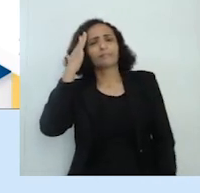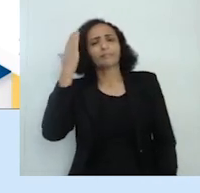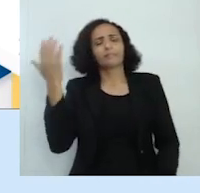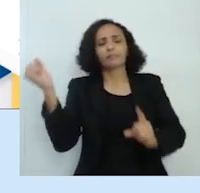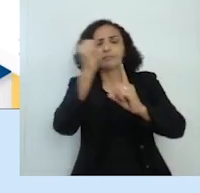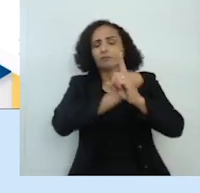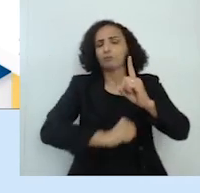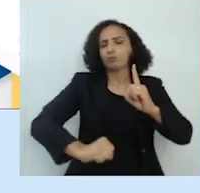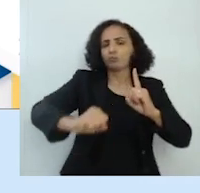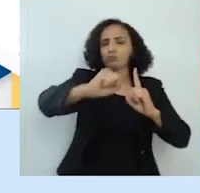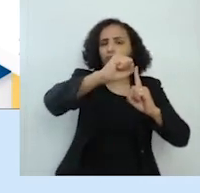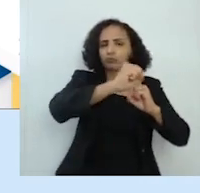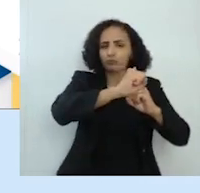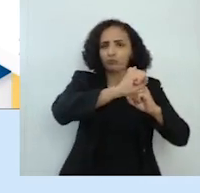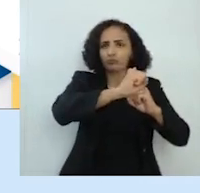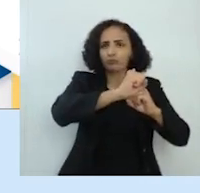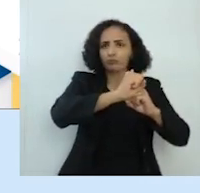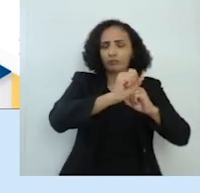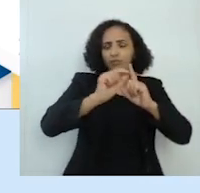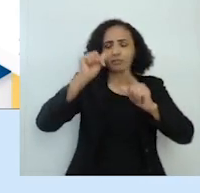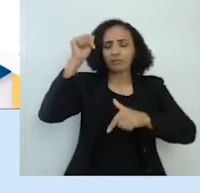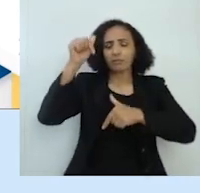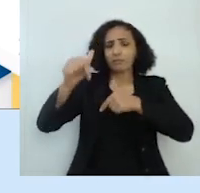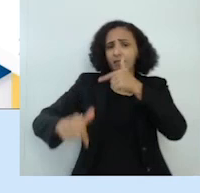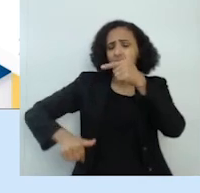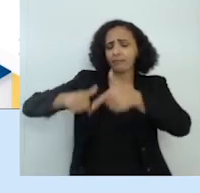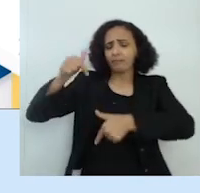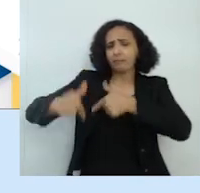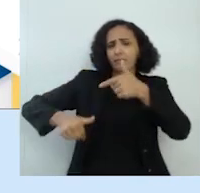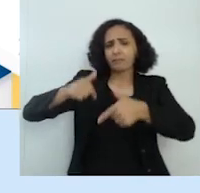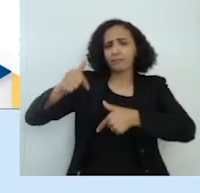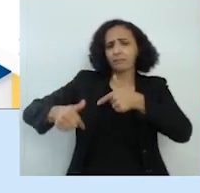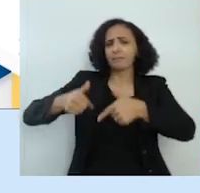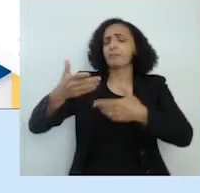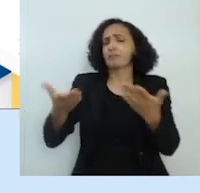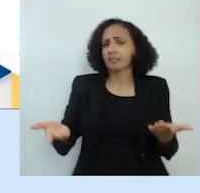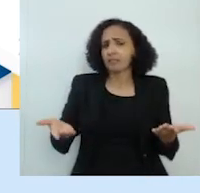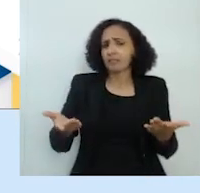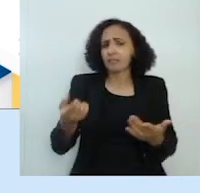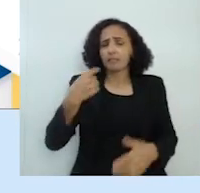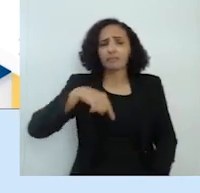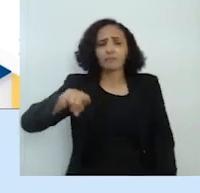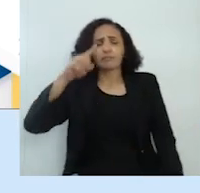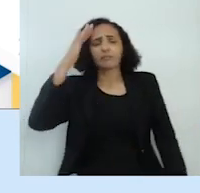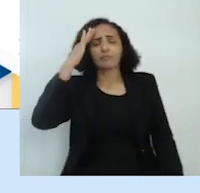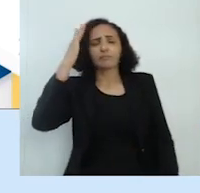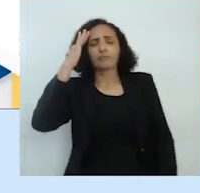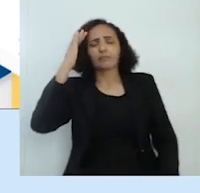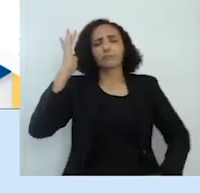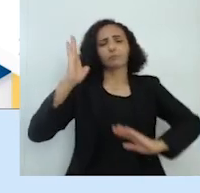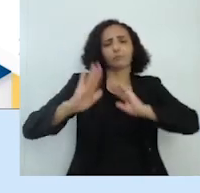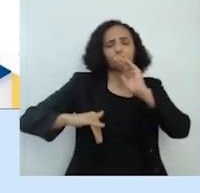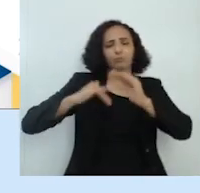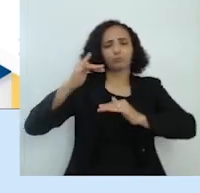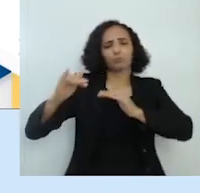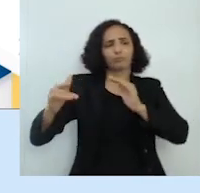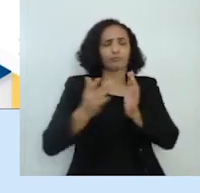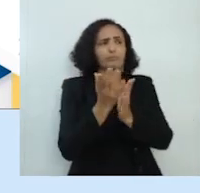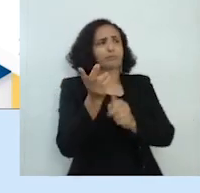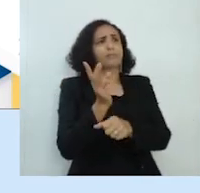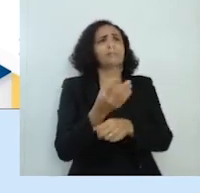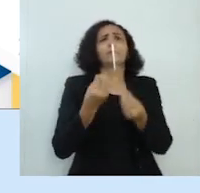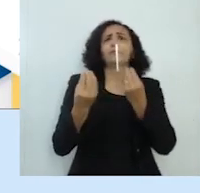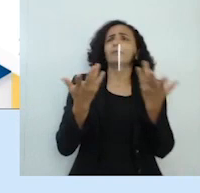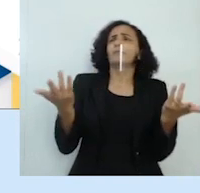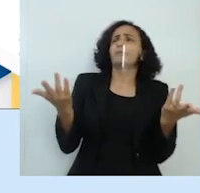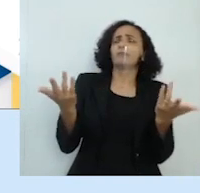sociedade. Este fenômeno foi chamado de Karl Marx pela alienação e faz com que ele seja apenas um espectador, não